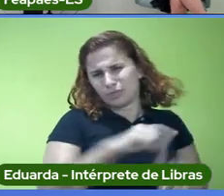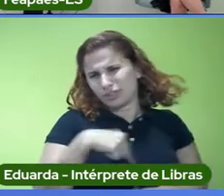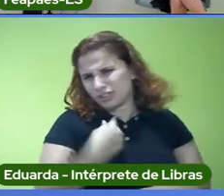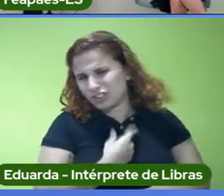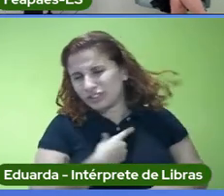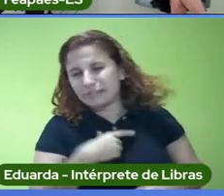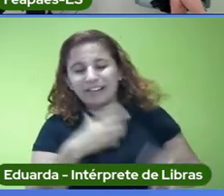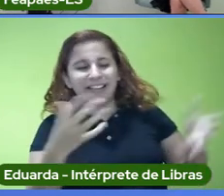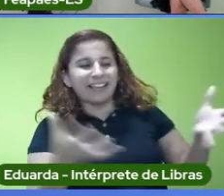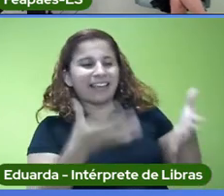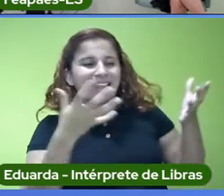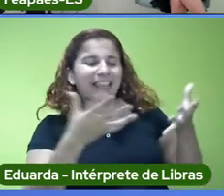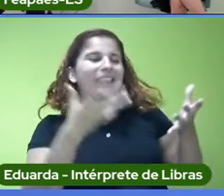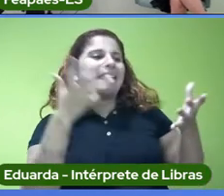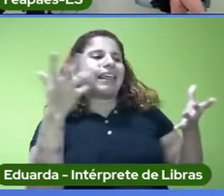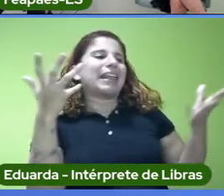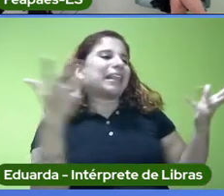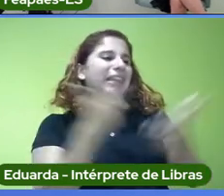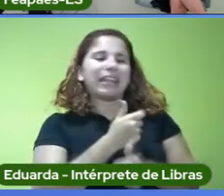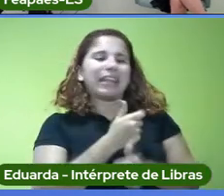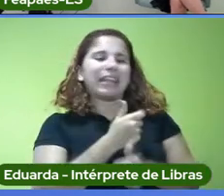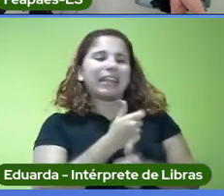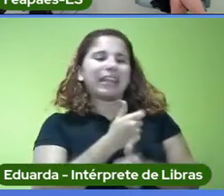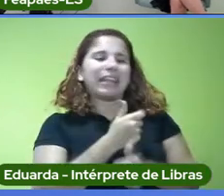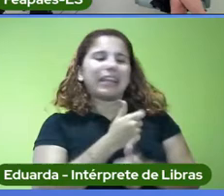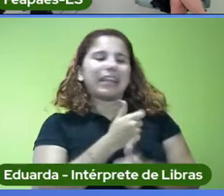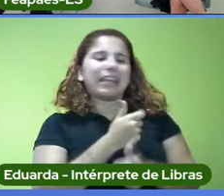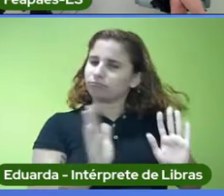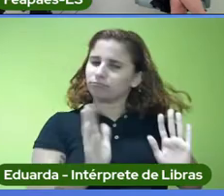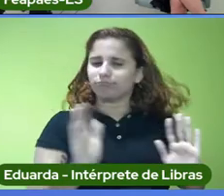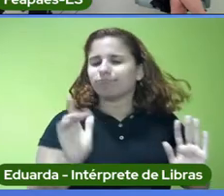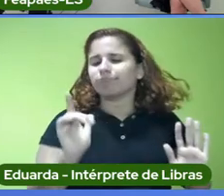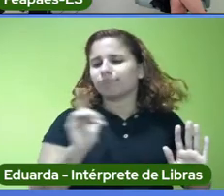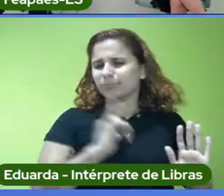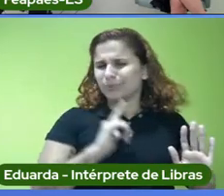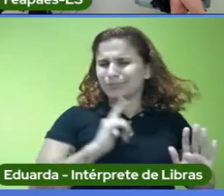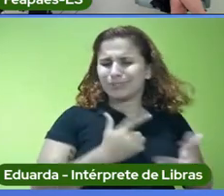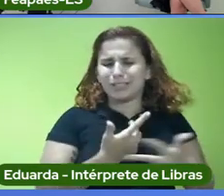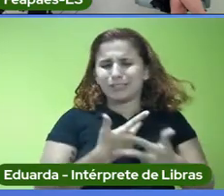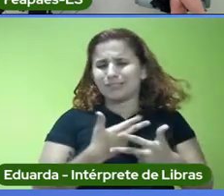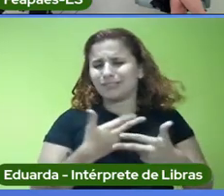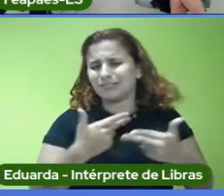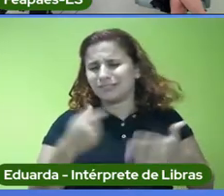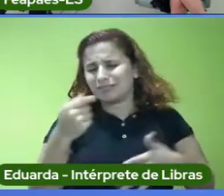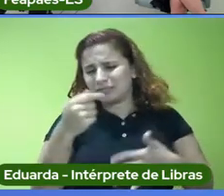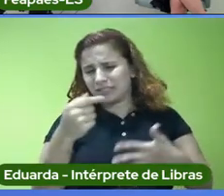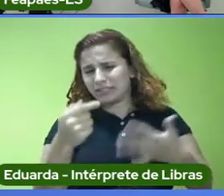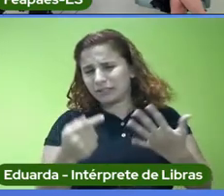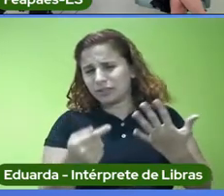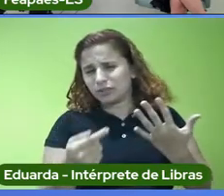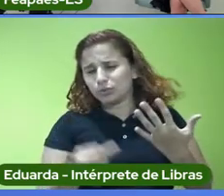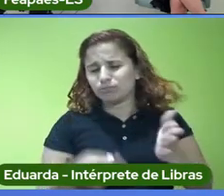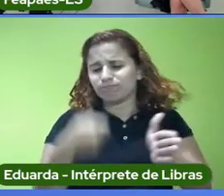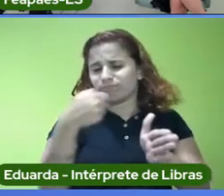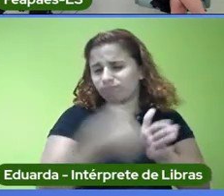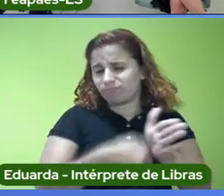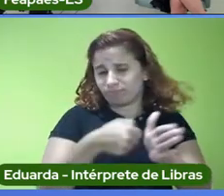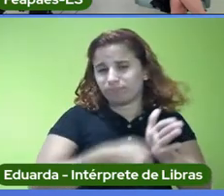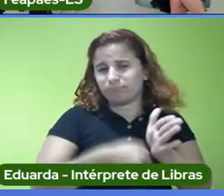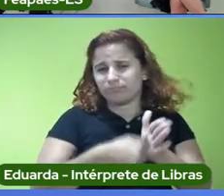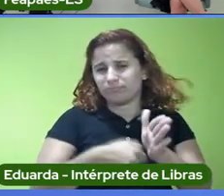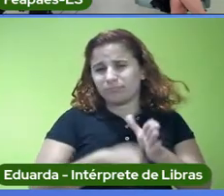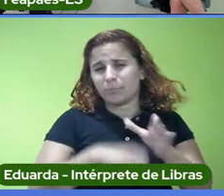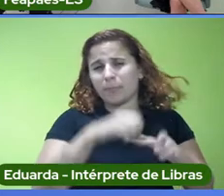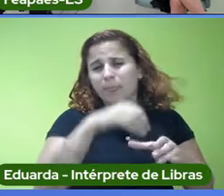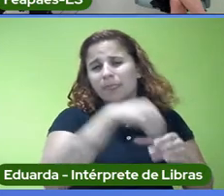gente sabe que existem esse conjunto de elementos aí que são muito, ao mesmo tempo que complexos,